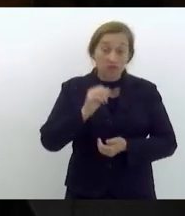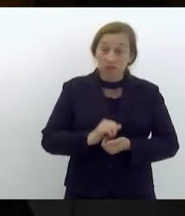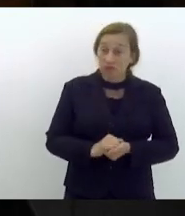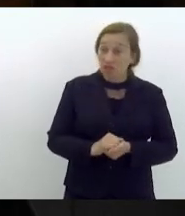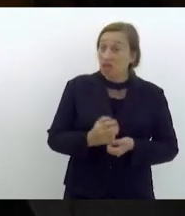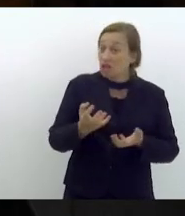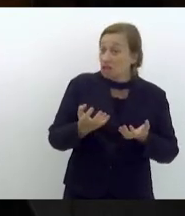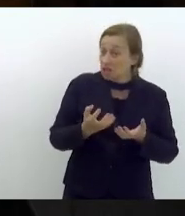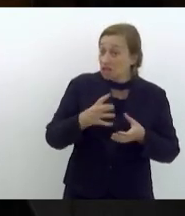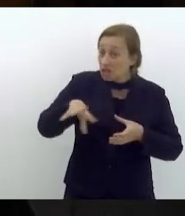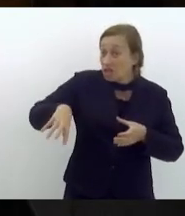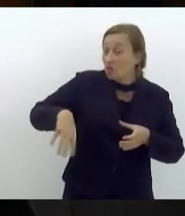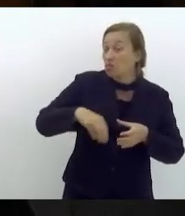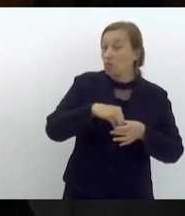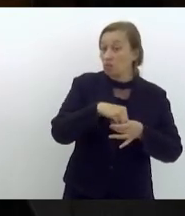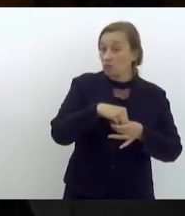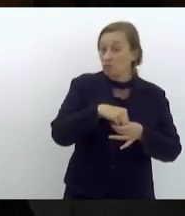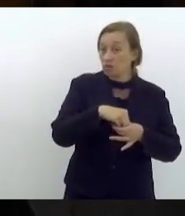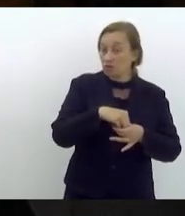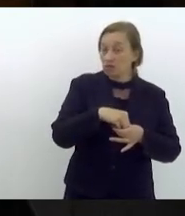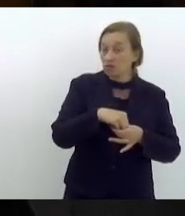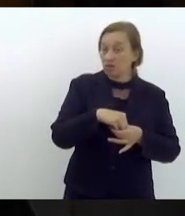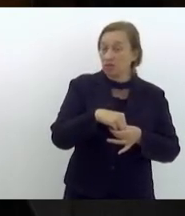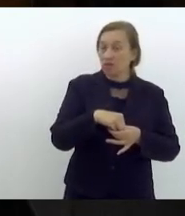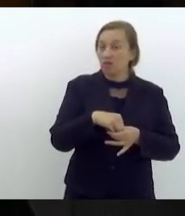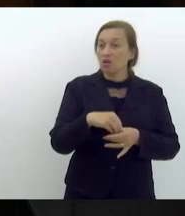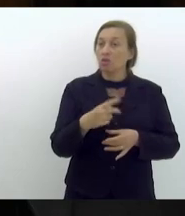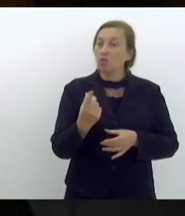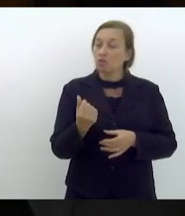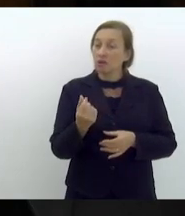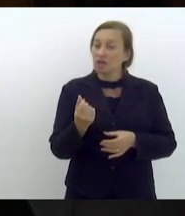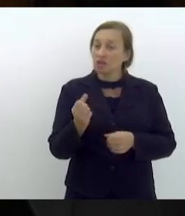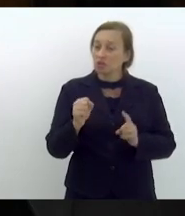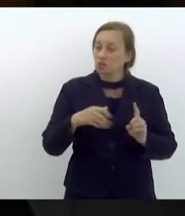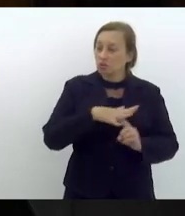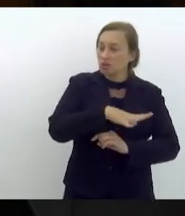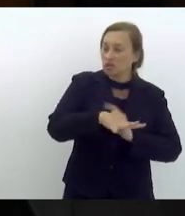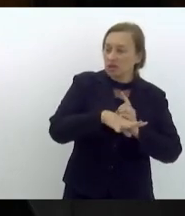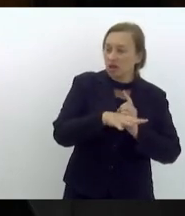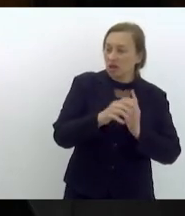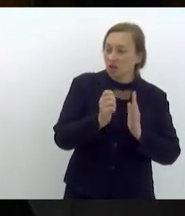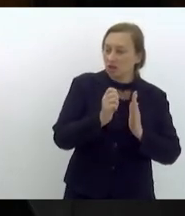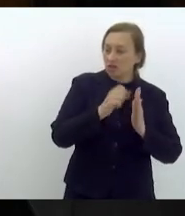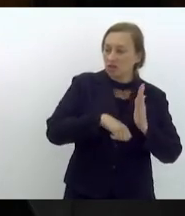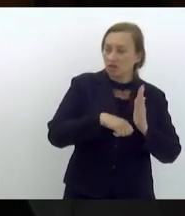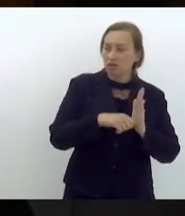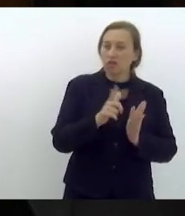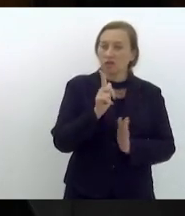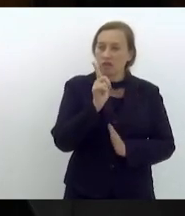queria implantar a tarifa social da água